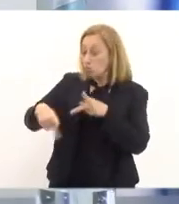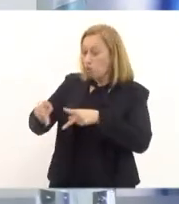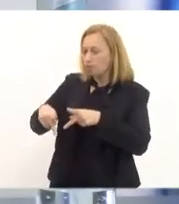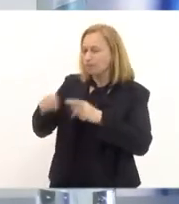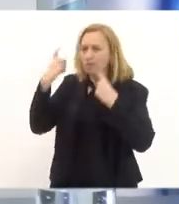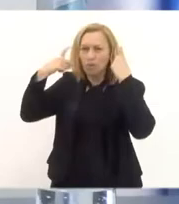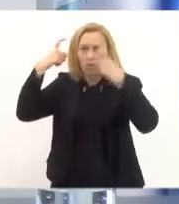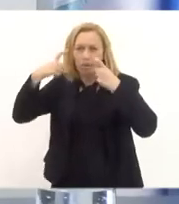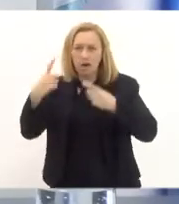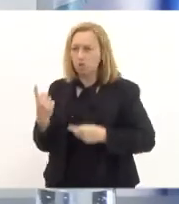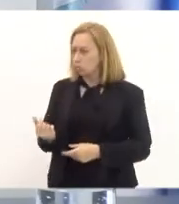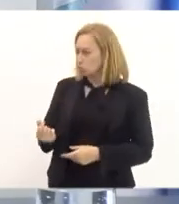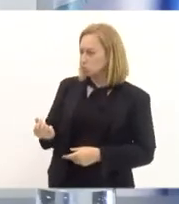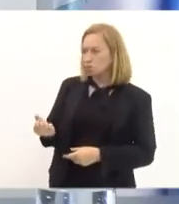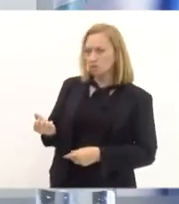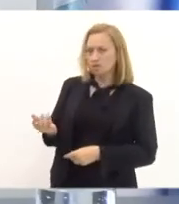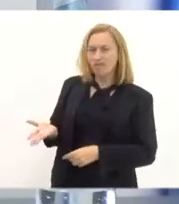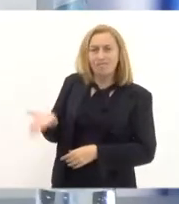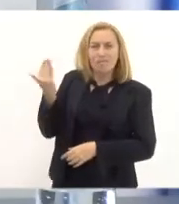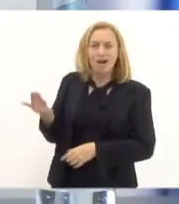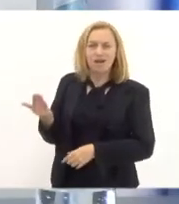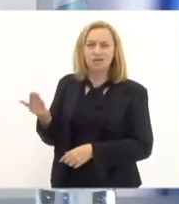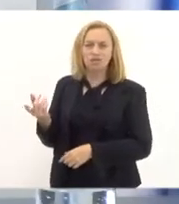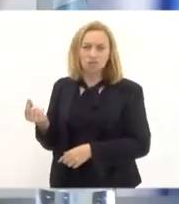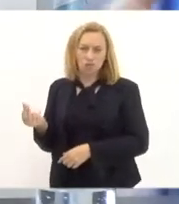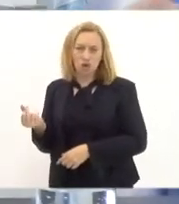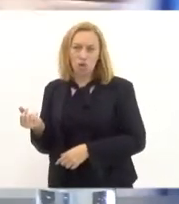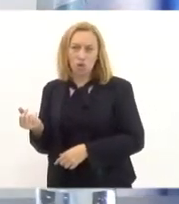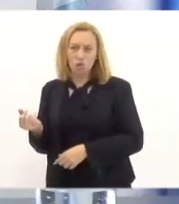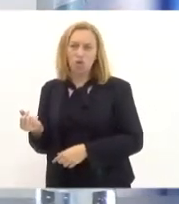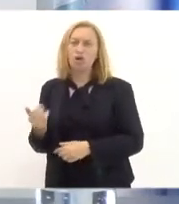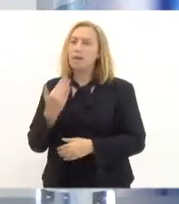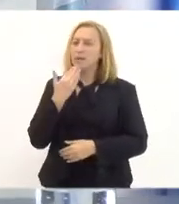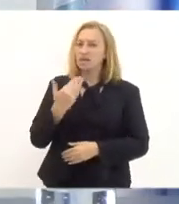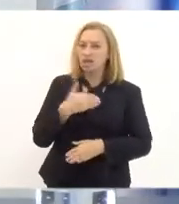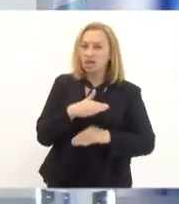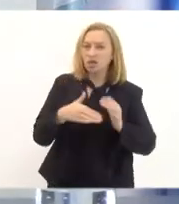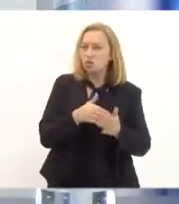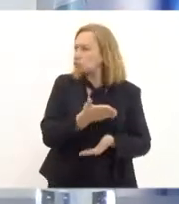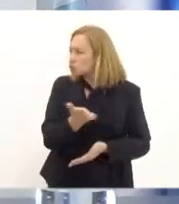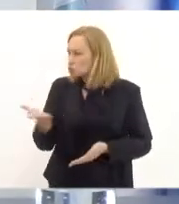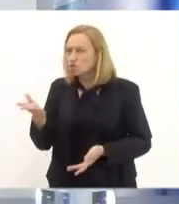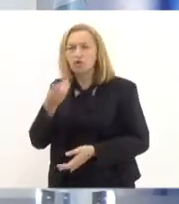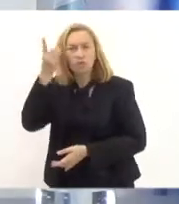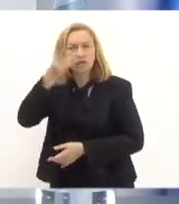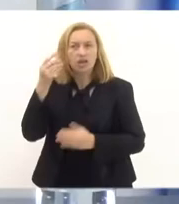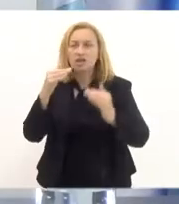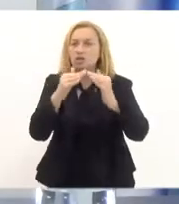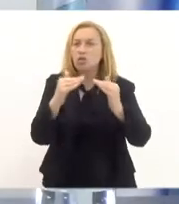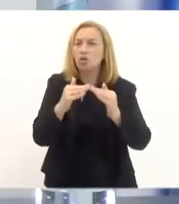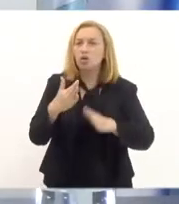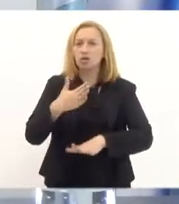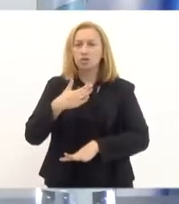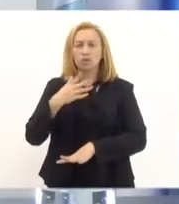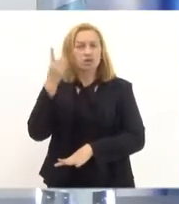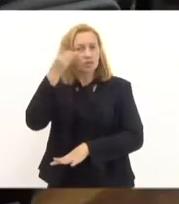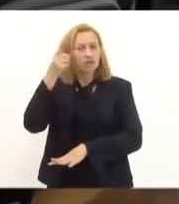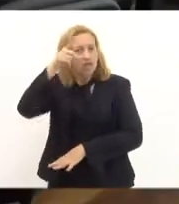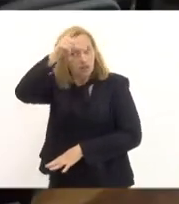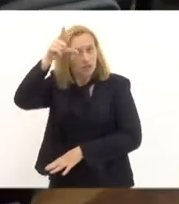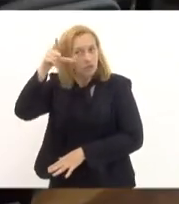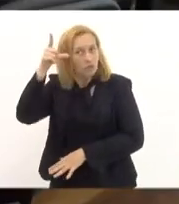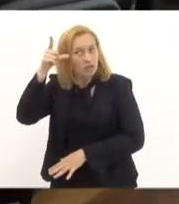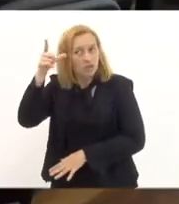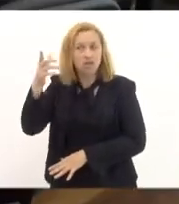preocupada com esse questão do aumento da tarifa que de sugeri dos novos deputados se concordam com a deputada Lucinha no